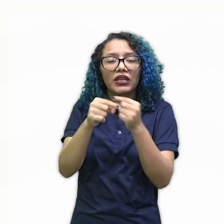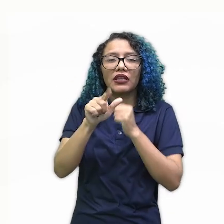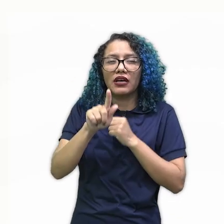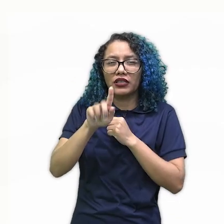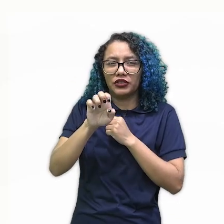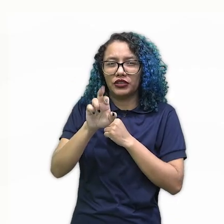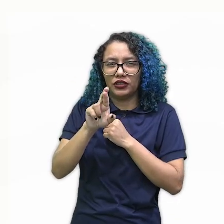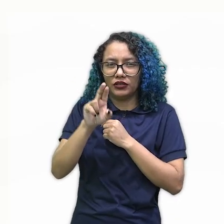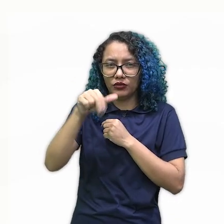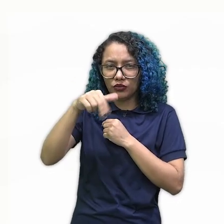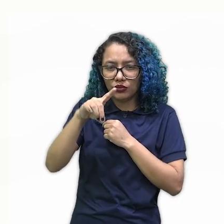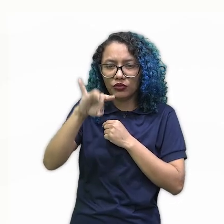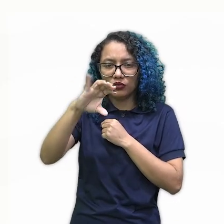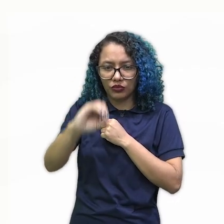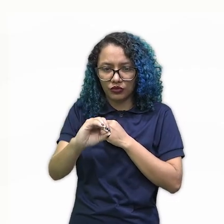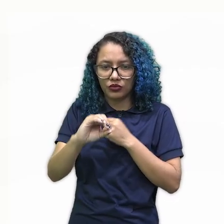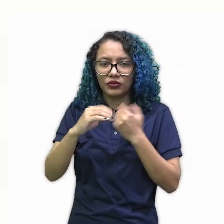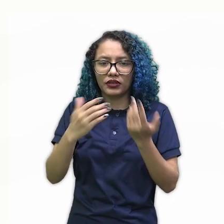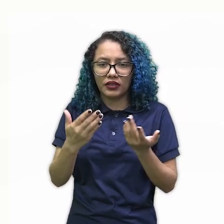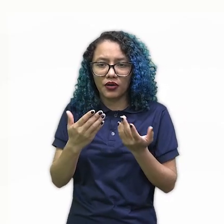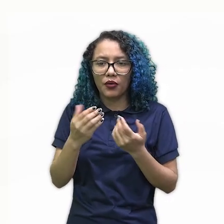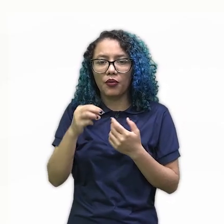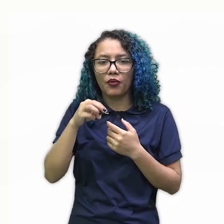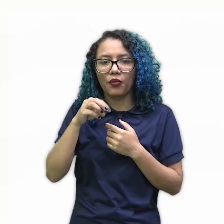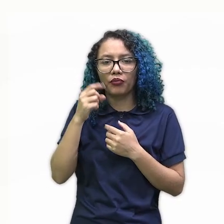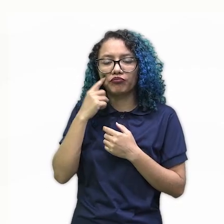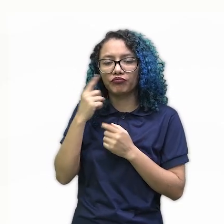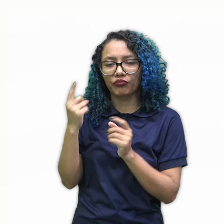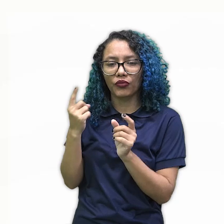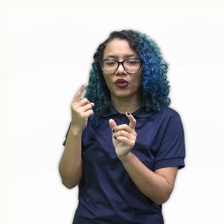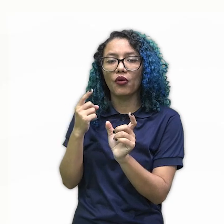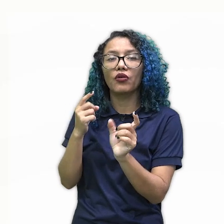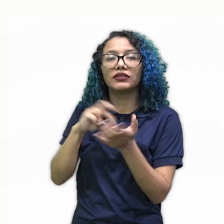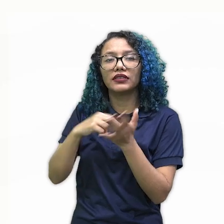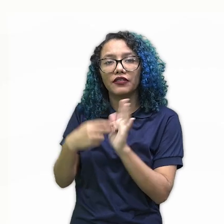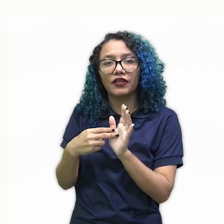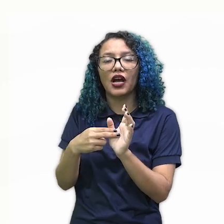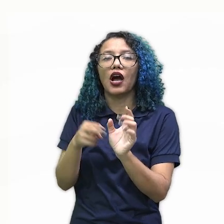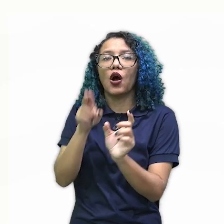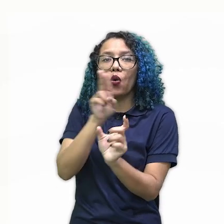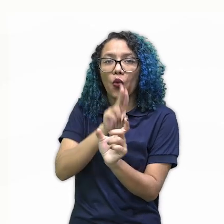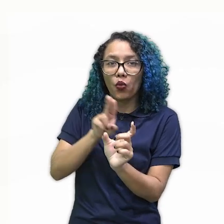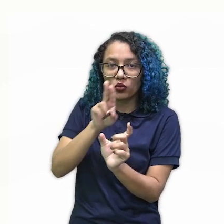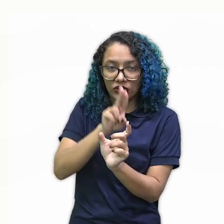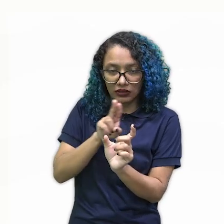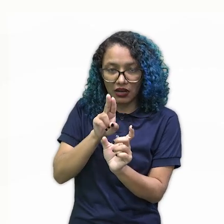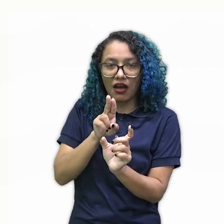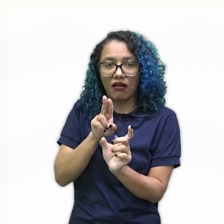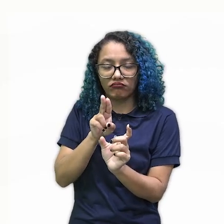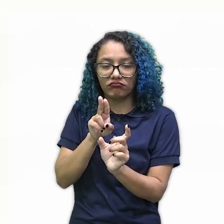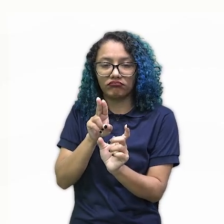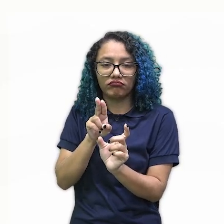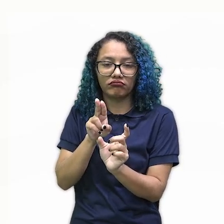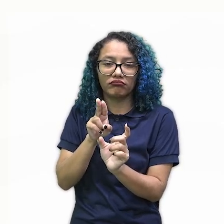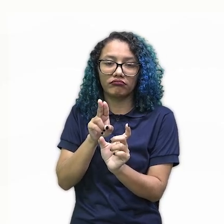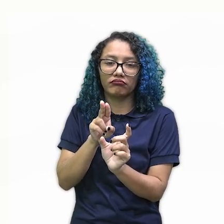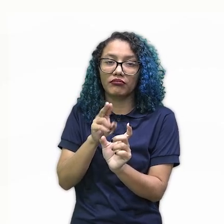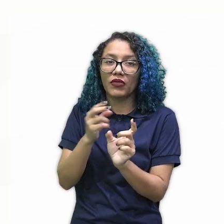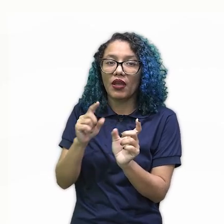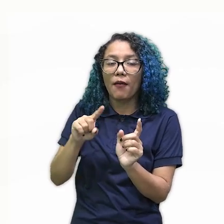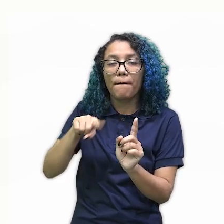usar, wearing, usando. Então, eles estavam usando fantasias, cada detalhe refletindo aí